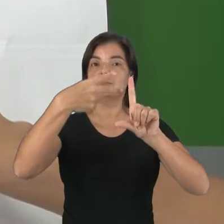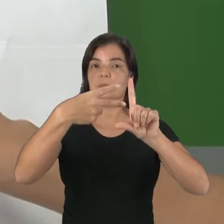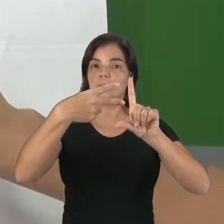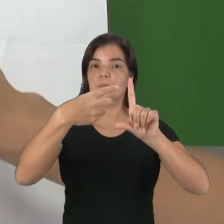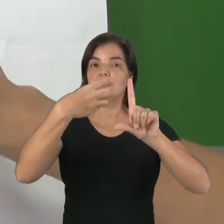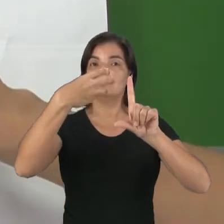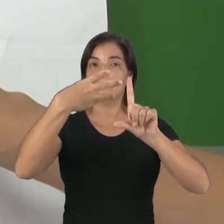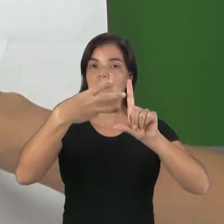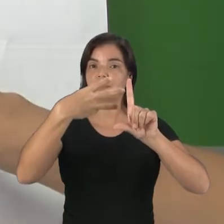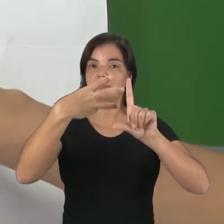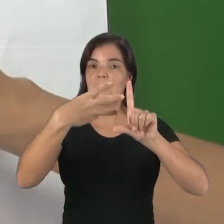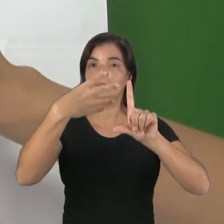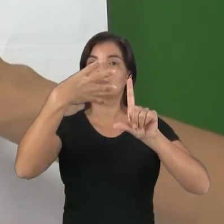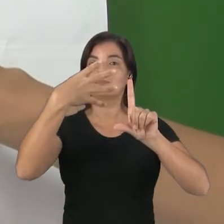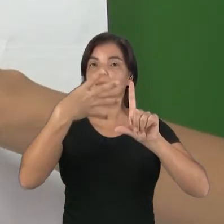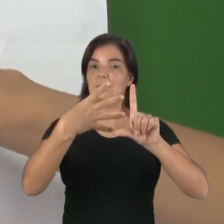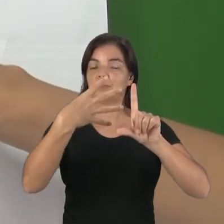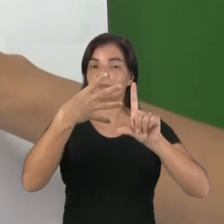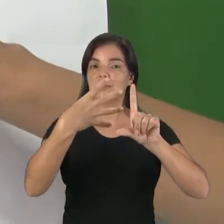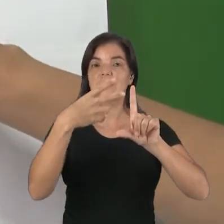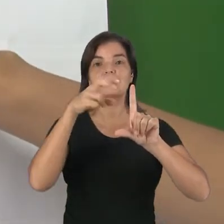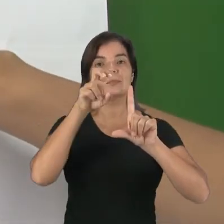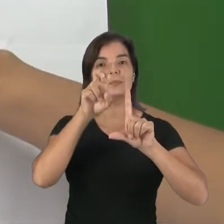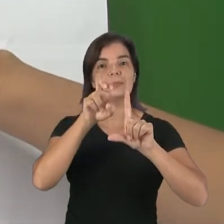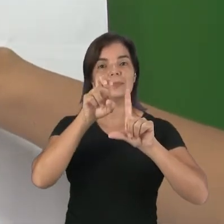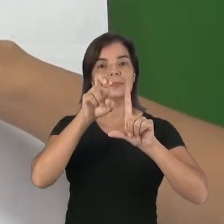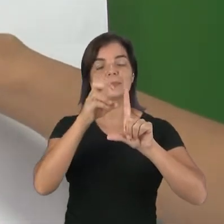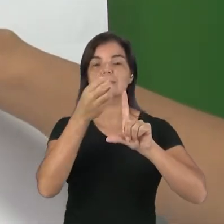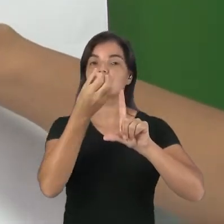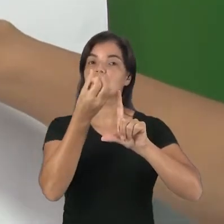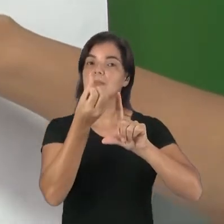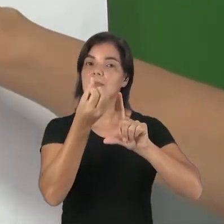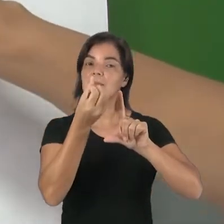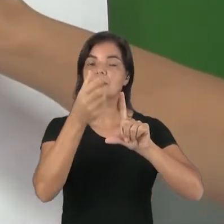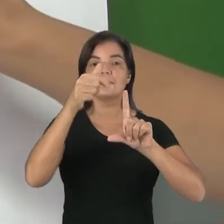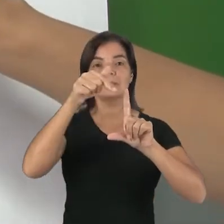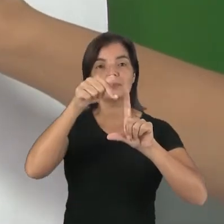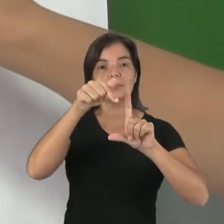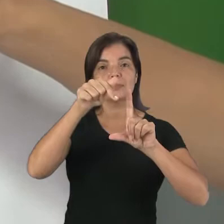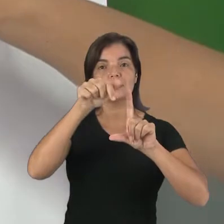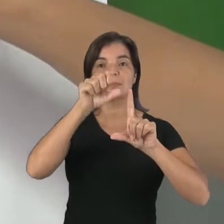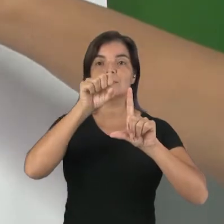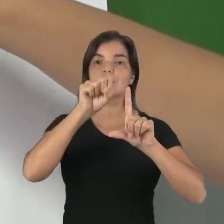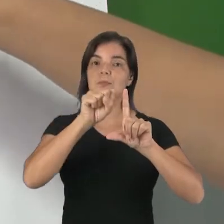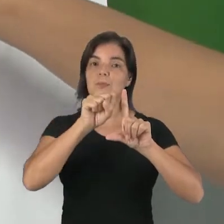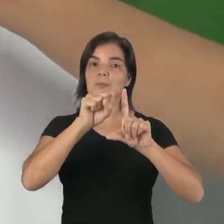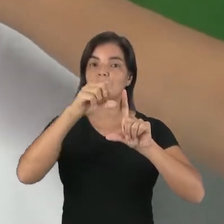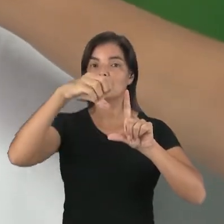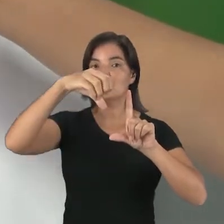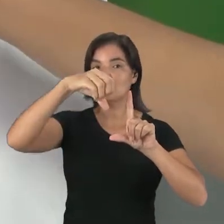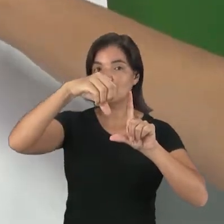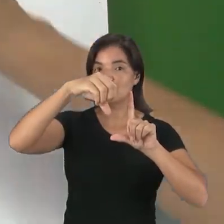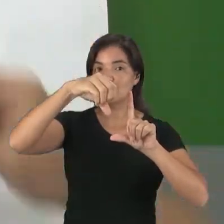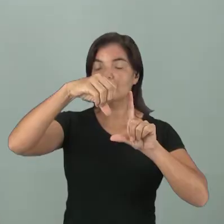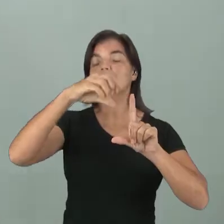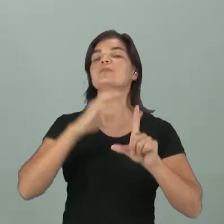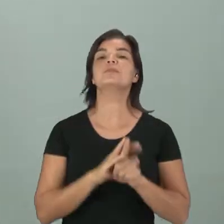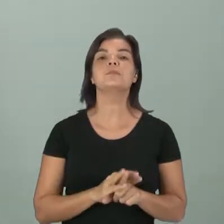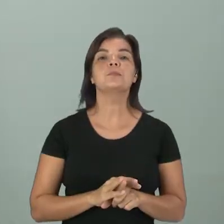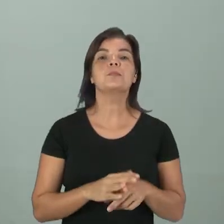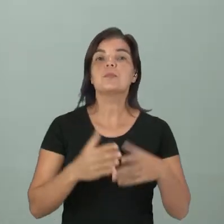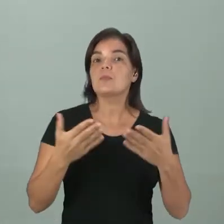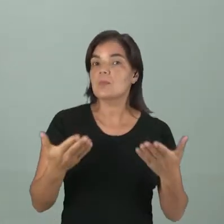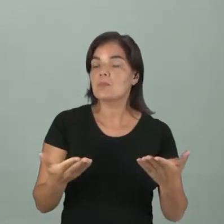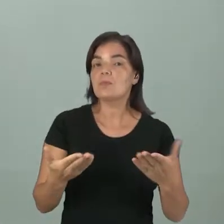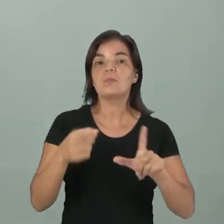1, 2, 3, 4, 5, 6, 7, 8, 9. Muito